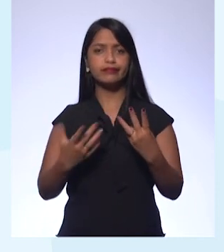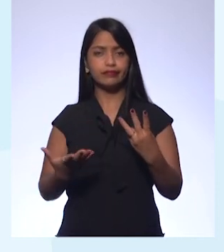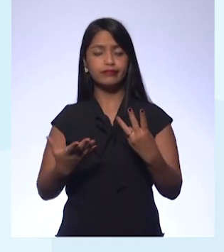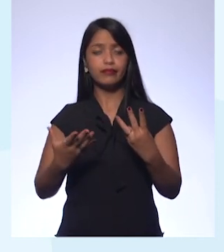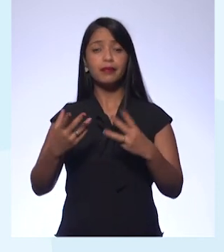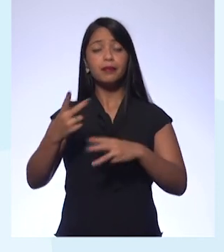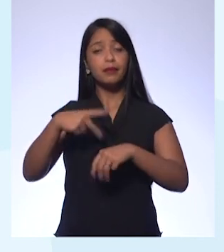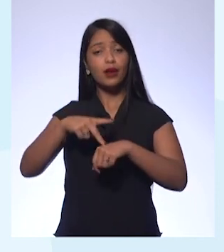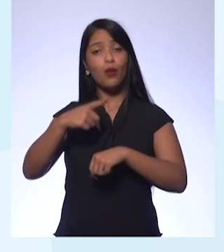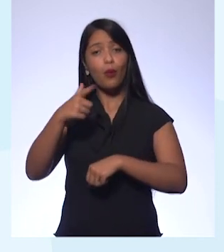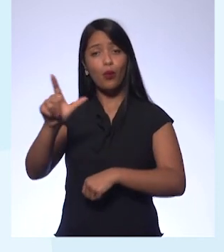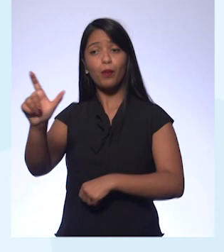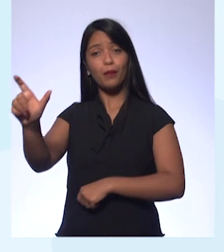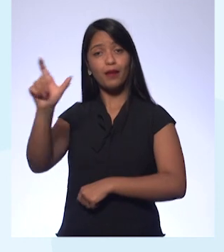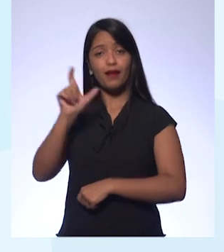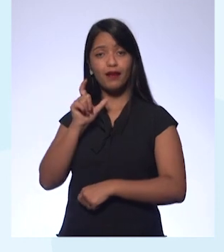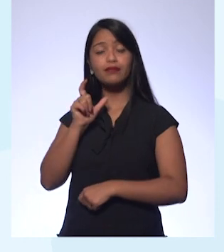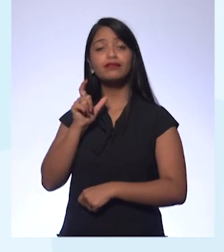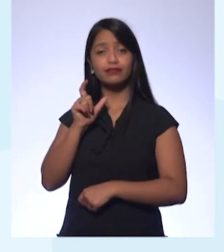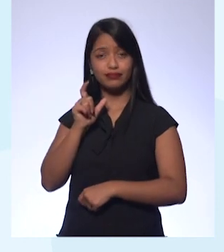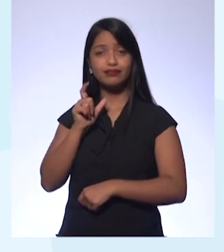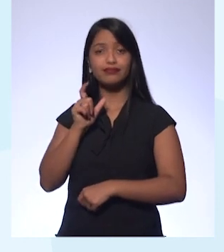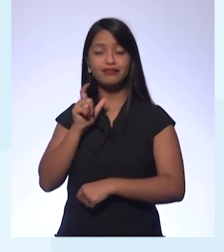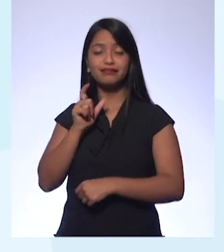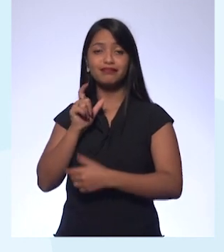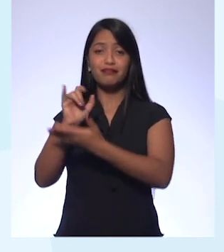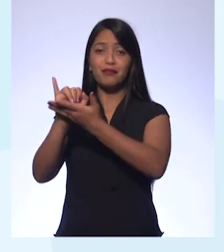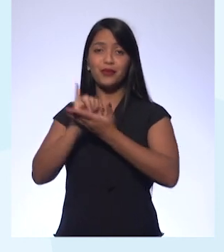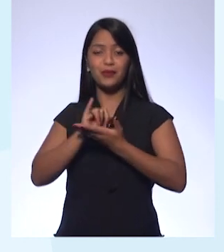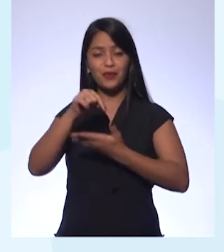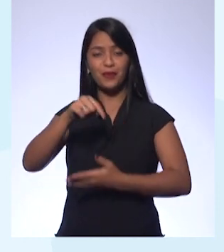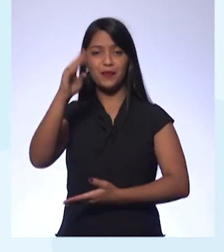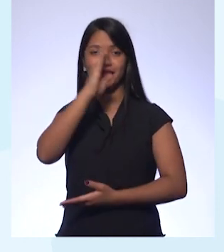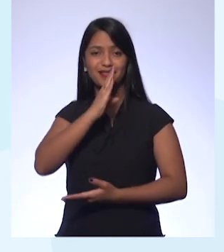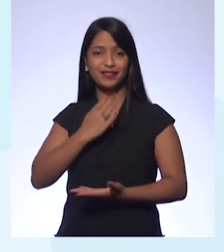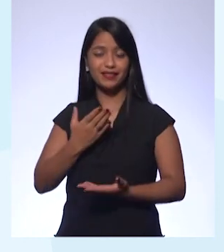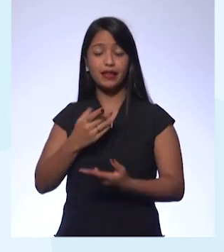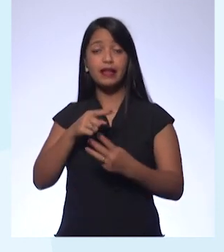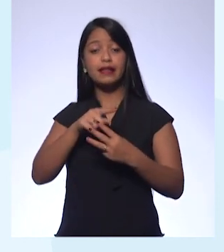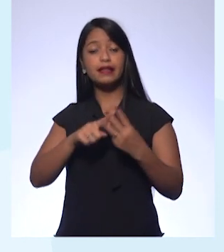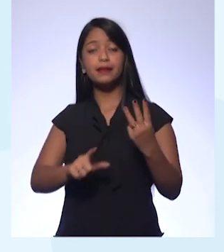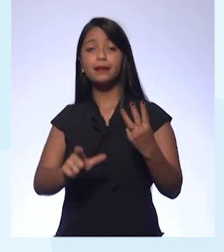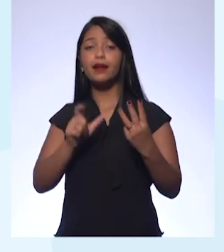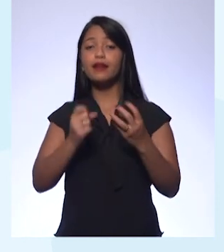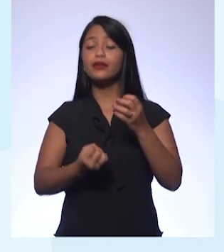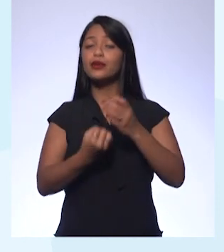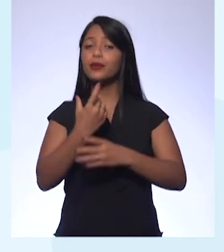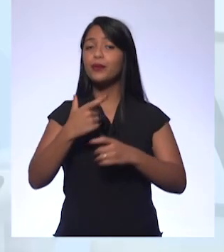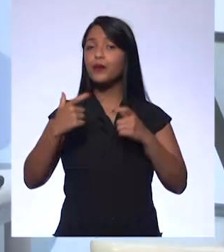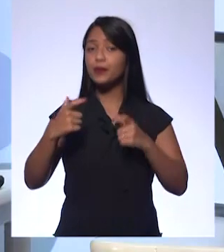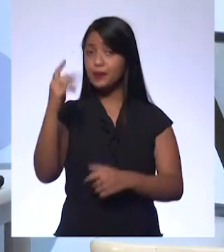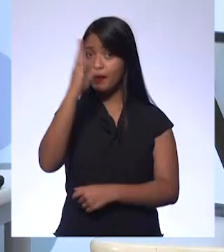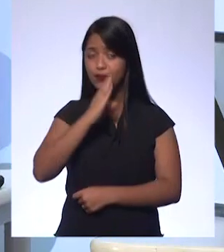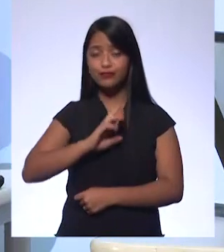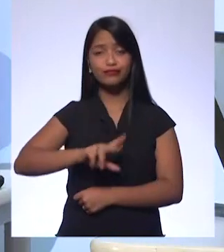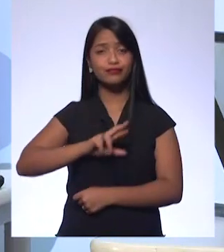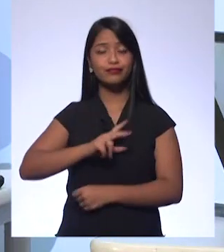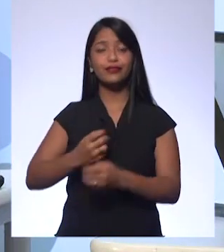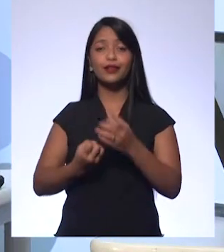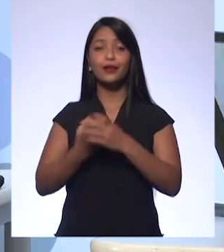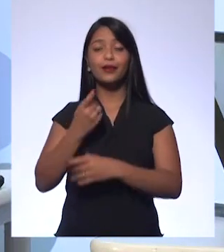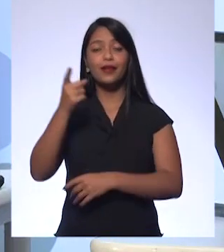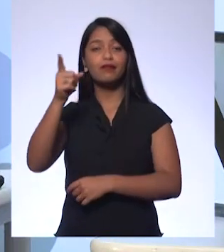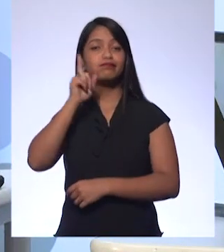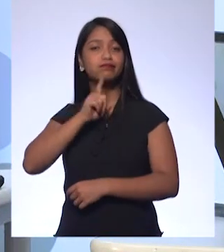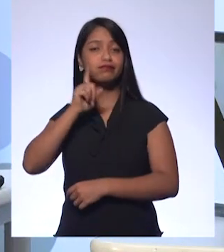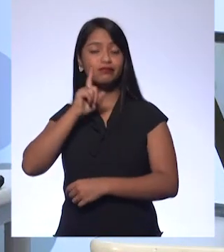Acho que é mais essas duas aí. Então, assim, são palavras de origem americana, não nossa, né? E a gente se agregou delas é igual